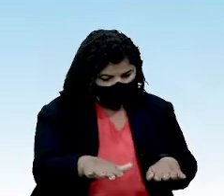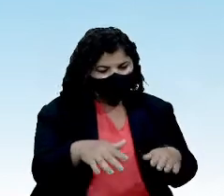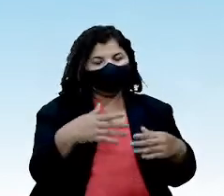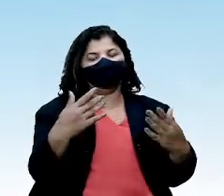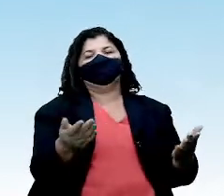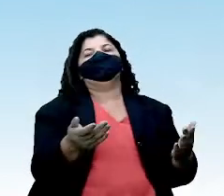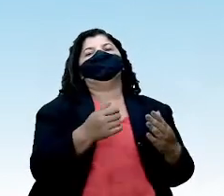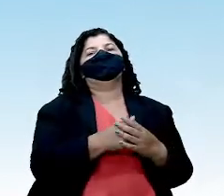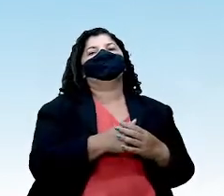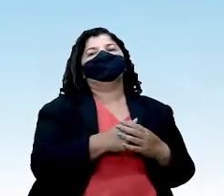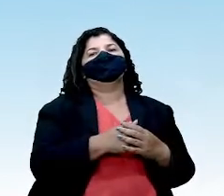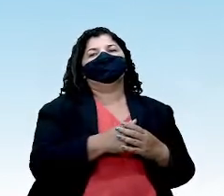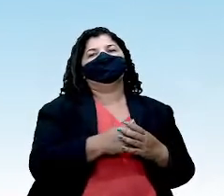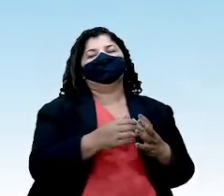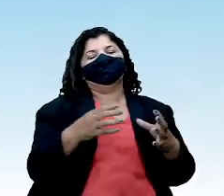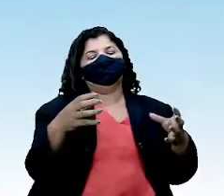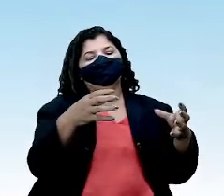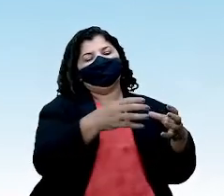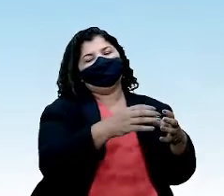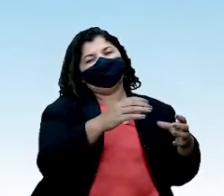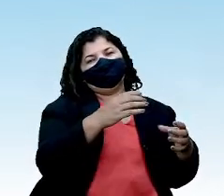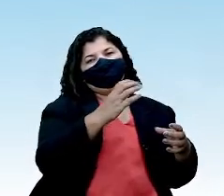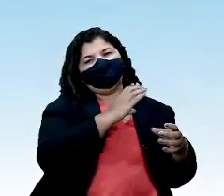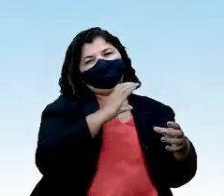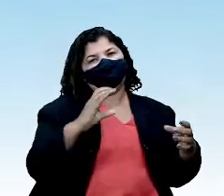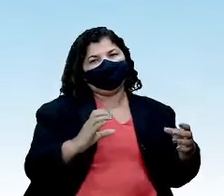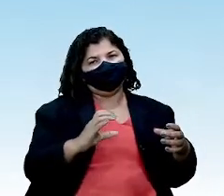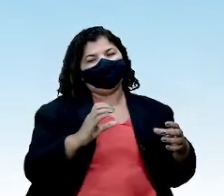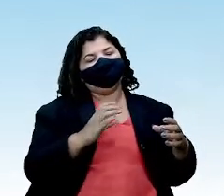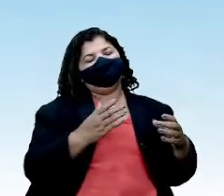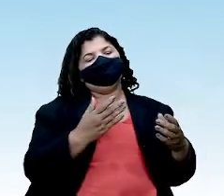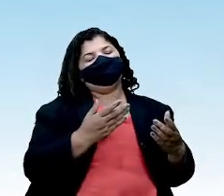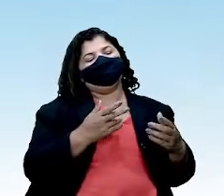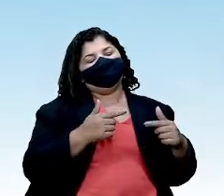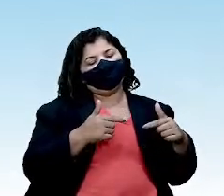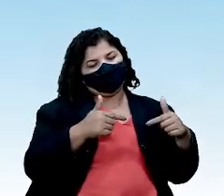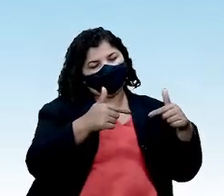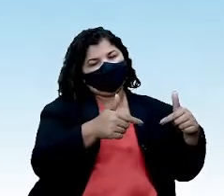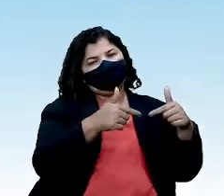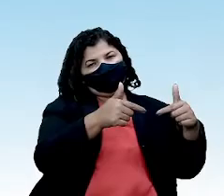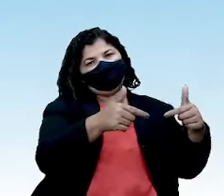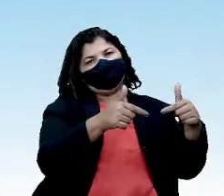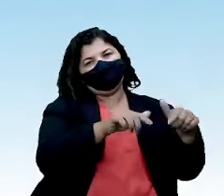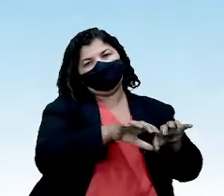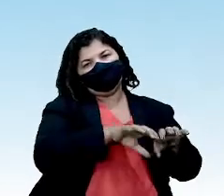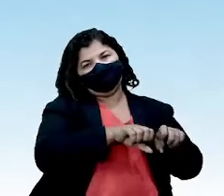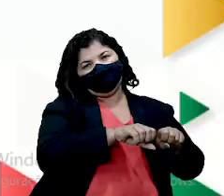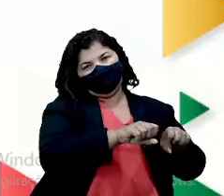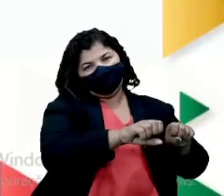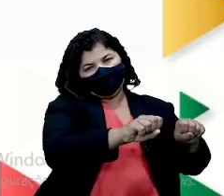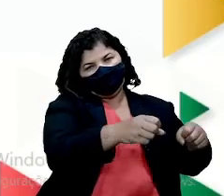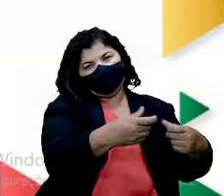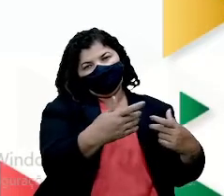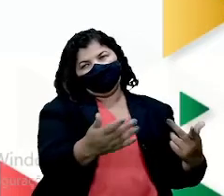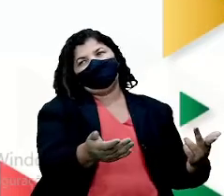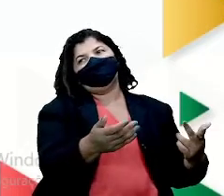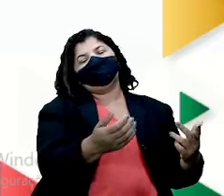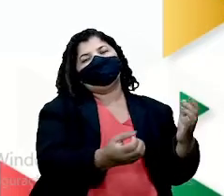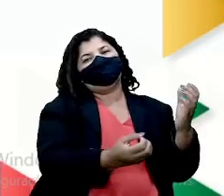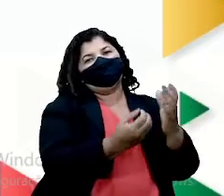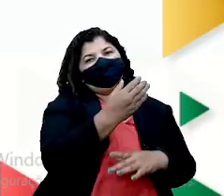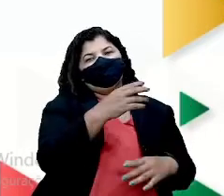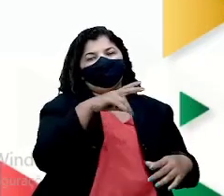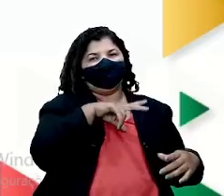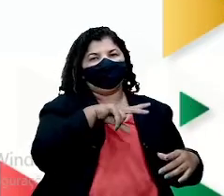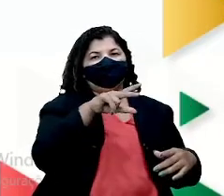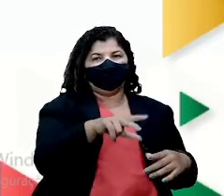iniciou a luta de reconquista. Né? Luta de reconquista. Então, vocês vão ter aí a formação de Portugal, com a invasão